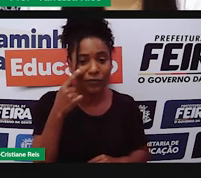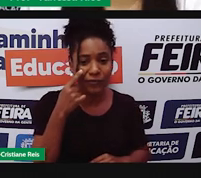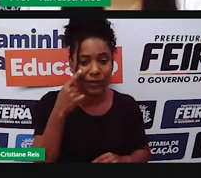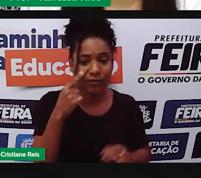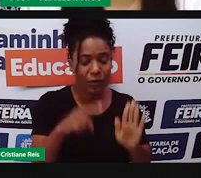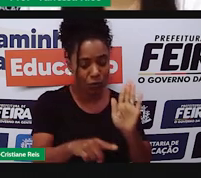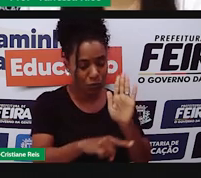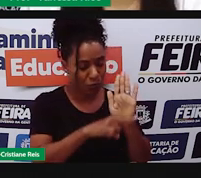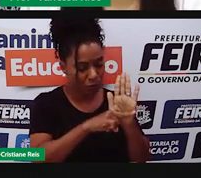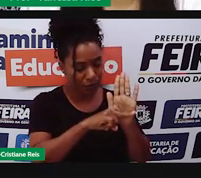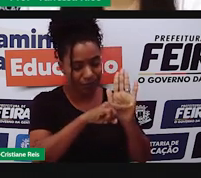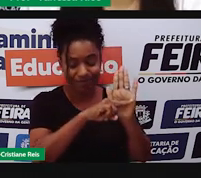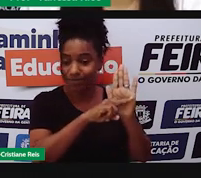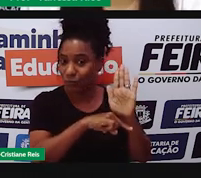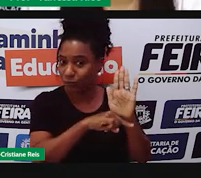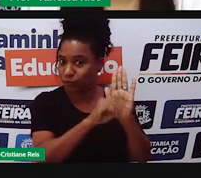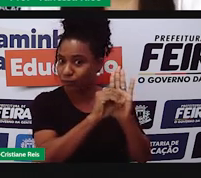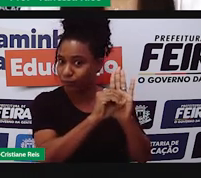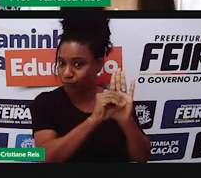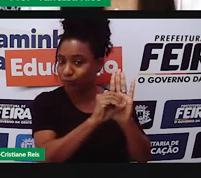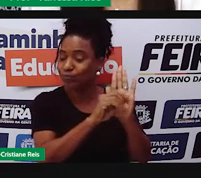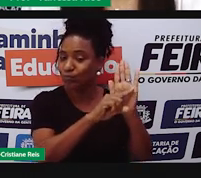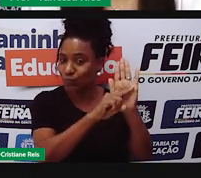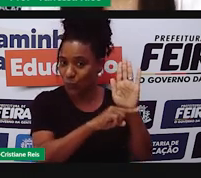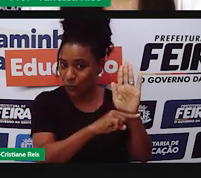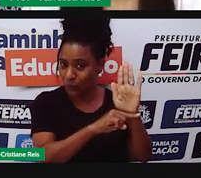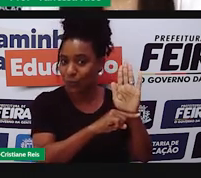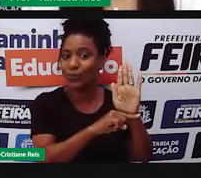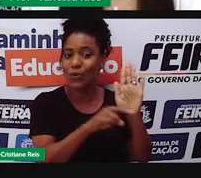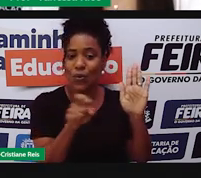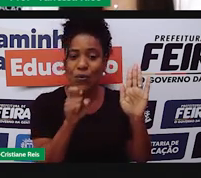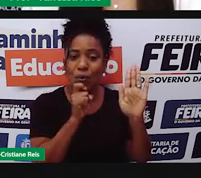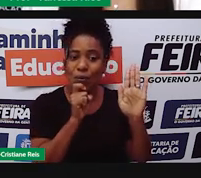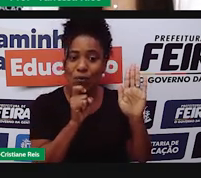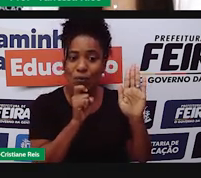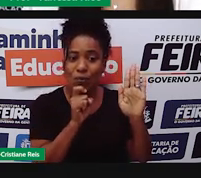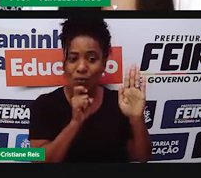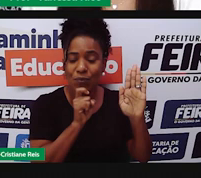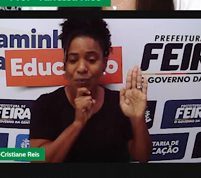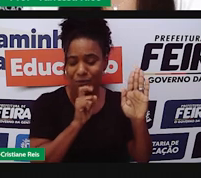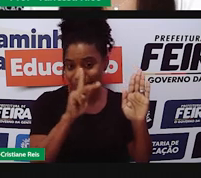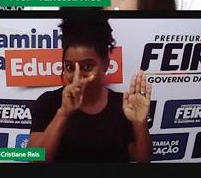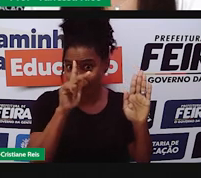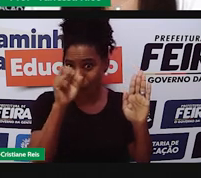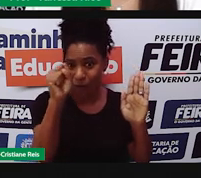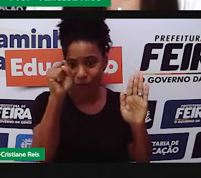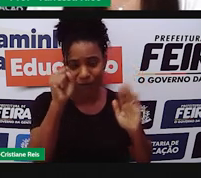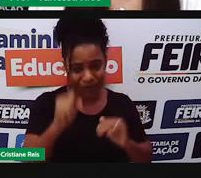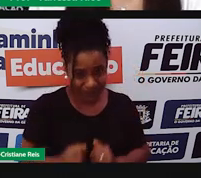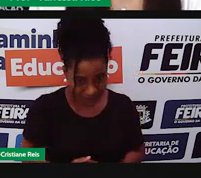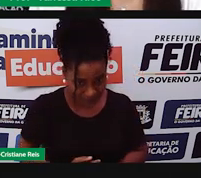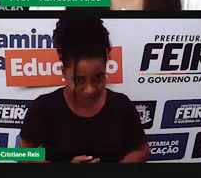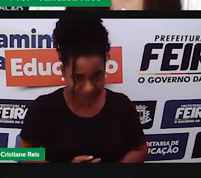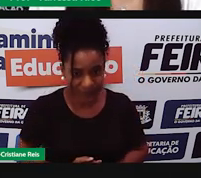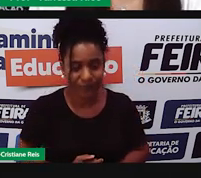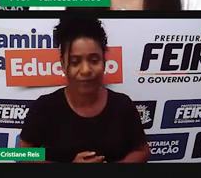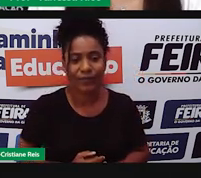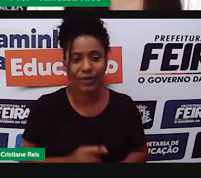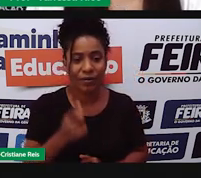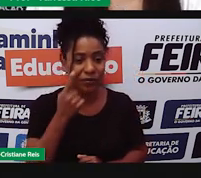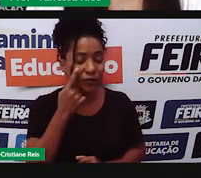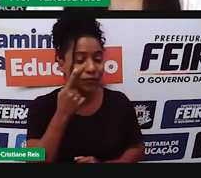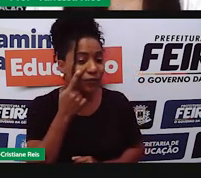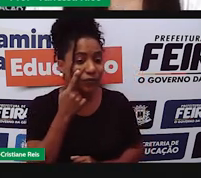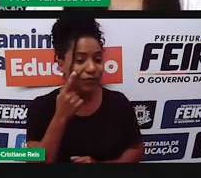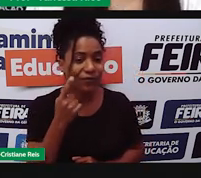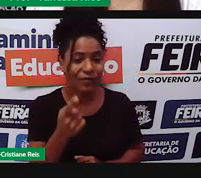negativo, significam temperaturas que estão abaixo de zero, então estão muito frio. E aí ele segue uma ordem aí, ó,